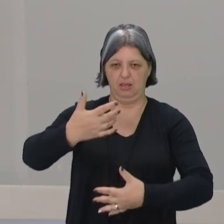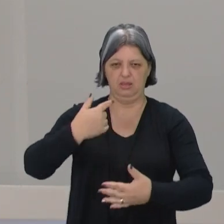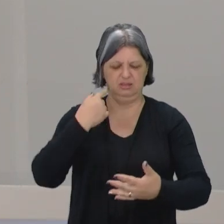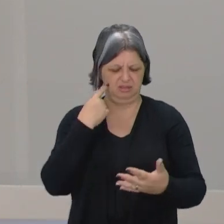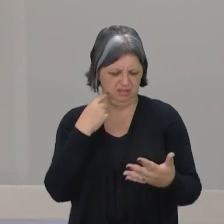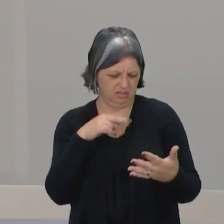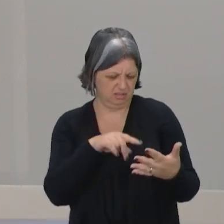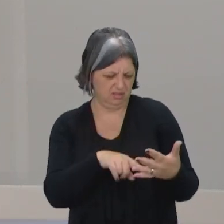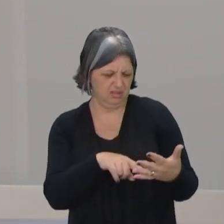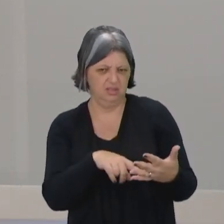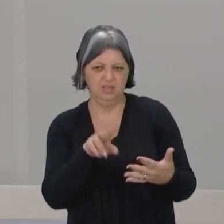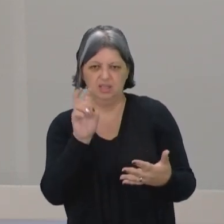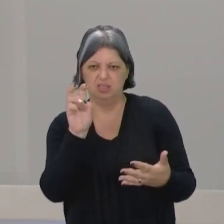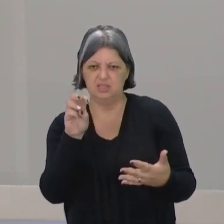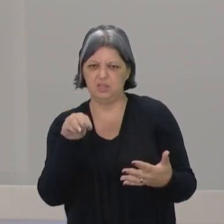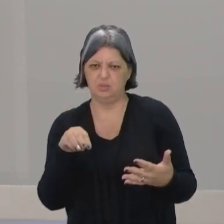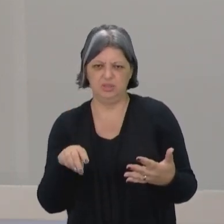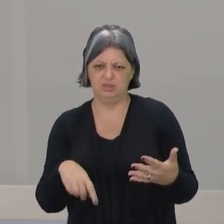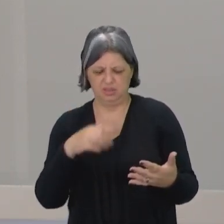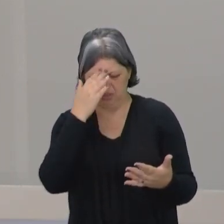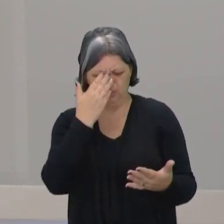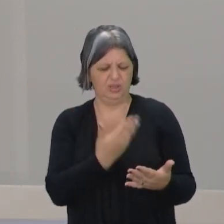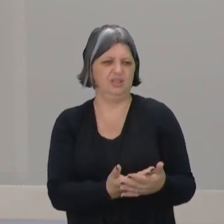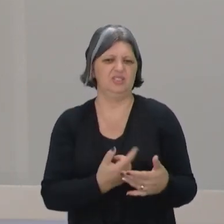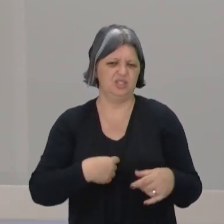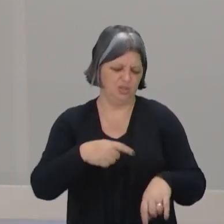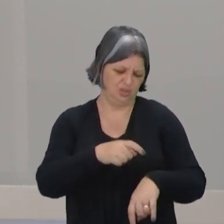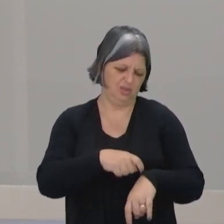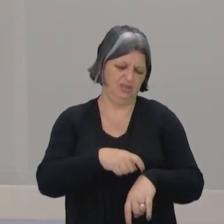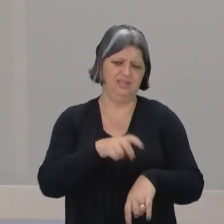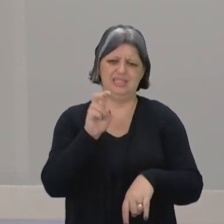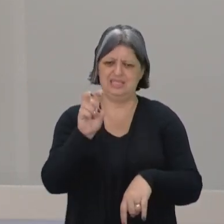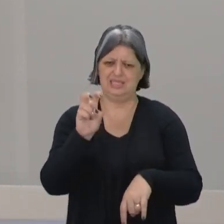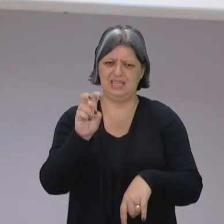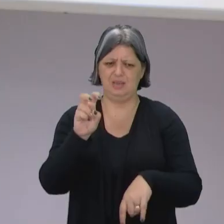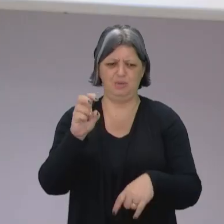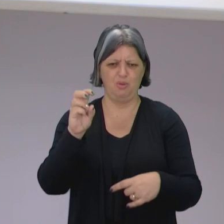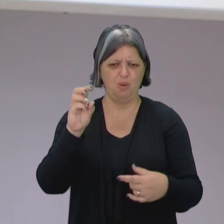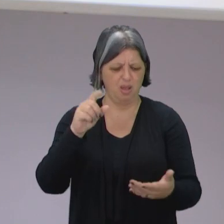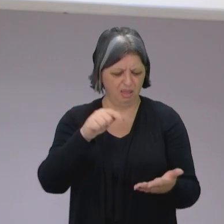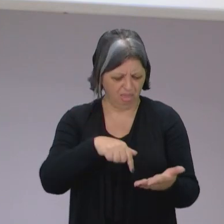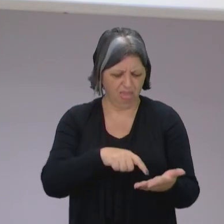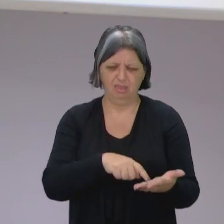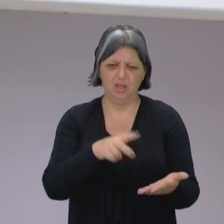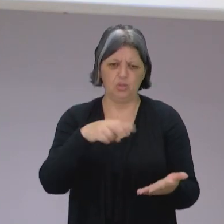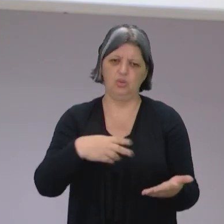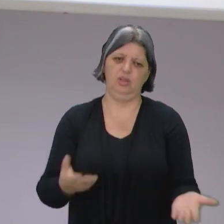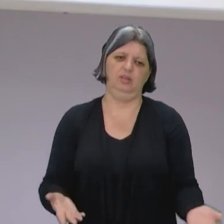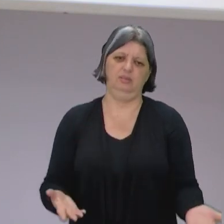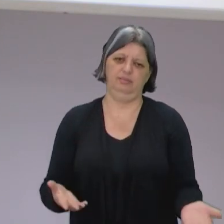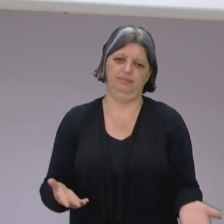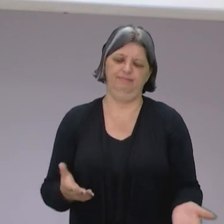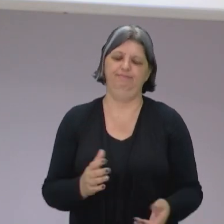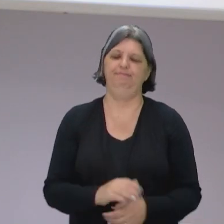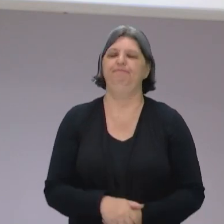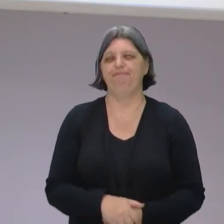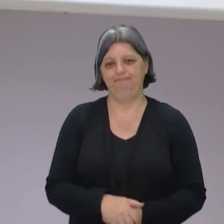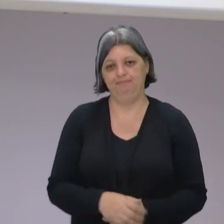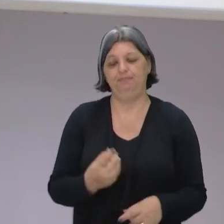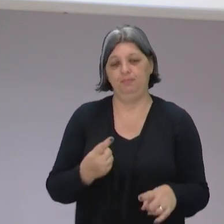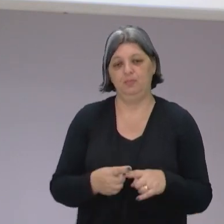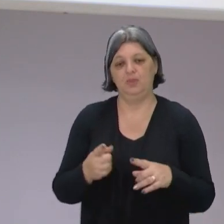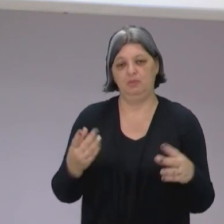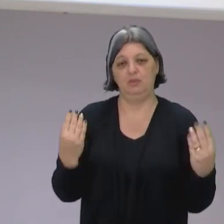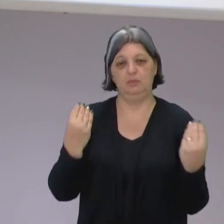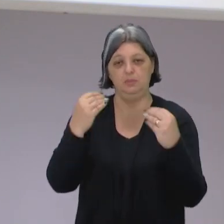deparo que eu estou ali já há uns 5 minutos. Eu falo, eu não acredito que eu estou lendo isso. Está lendo, porque repercutiu, né? Aí eles acabam sendo obrigados a colocar